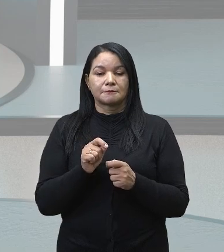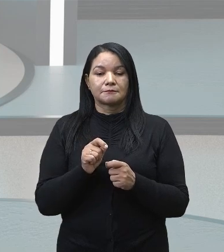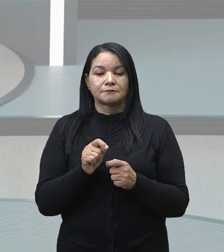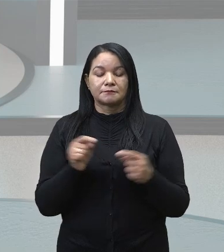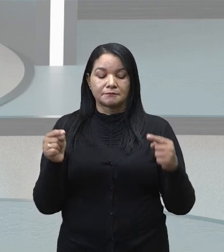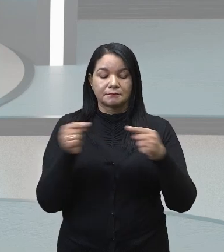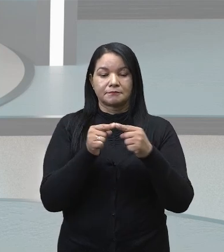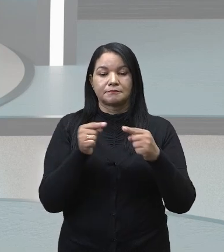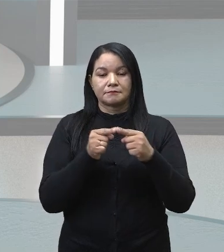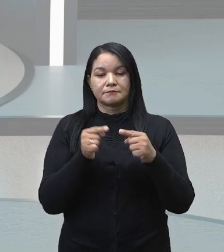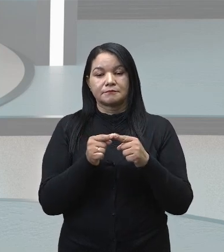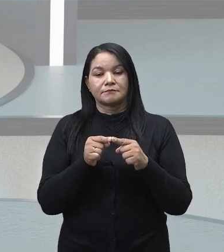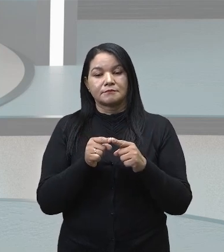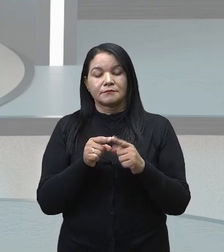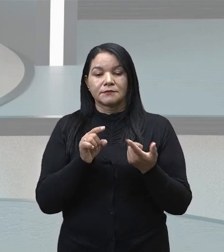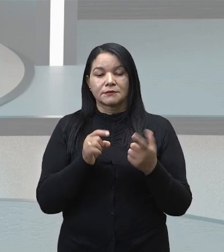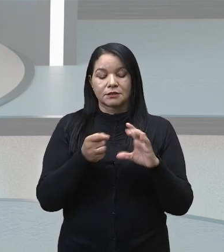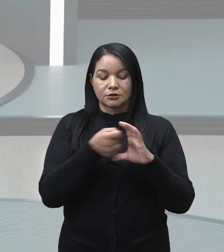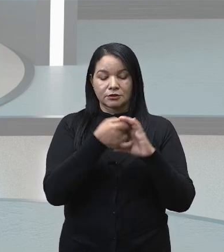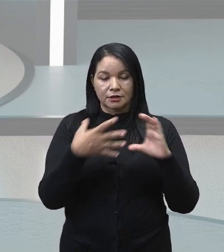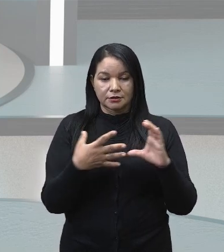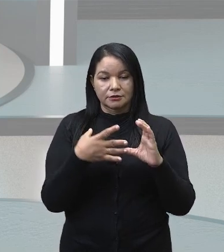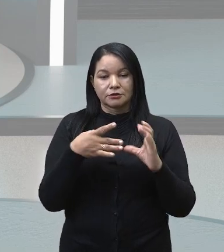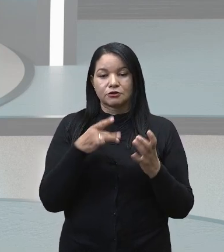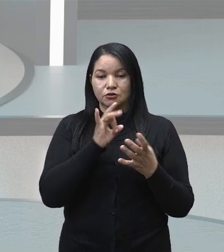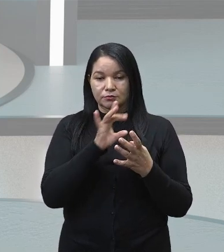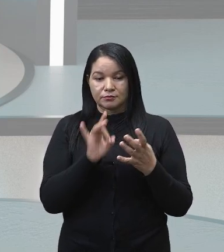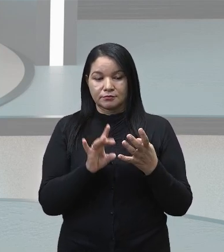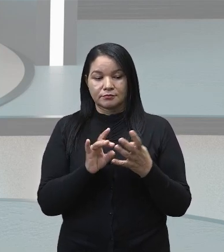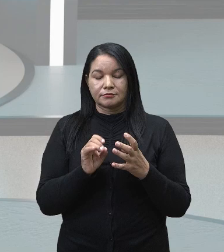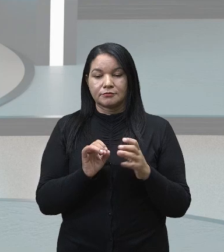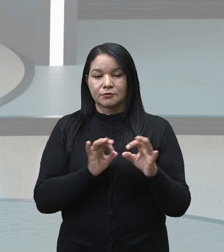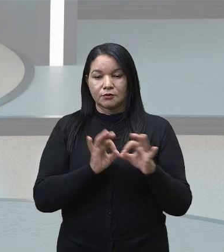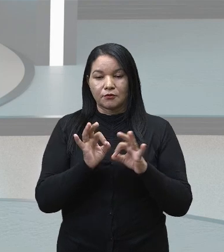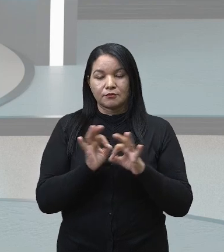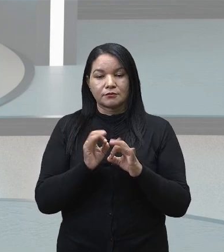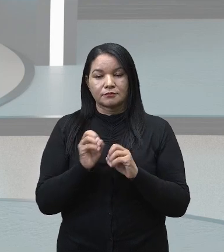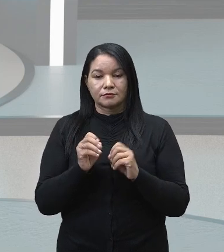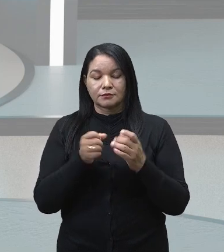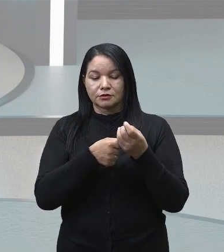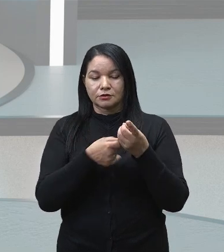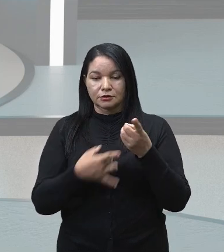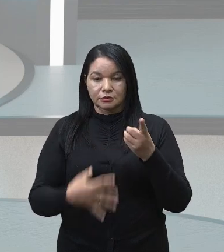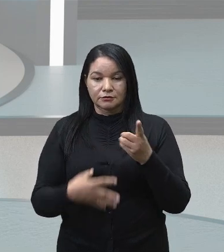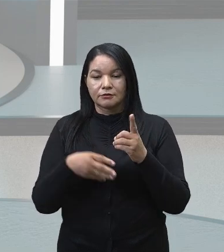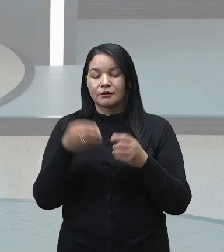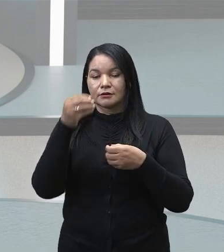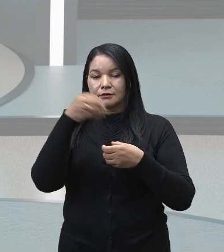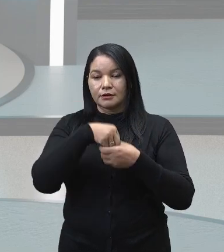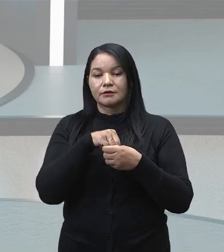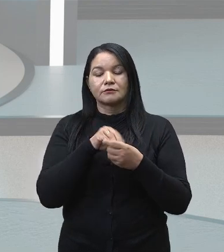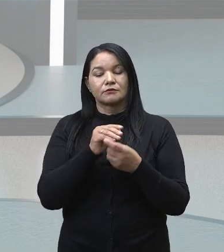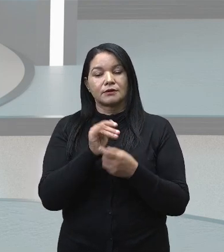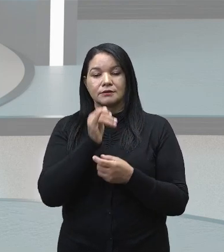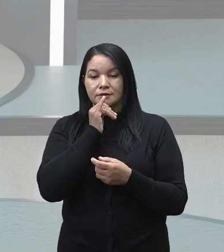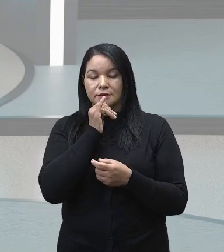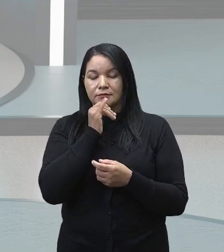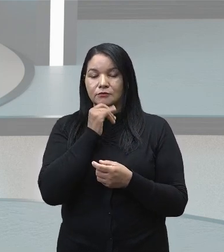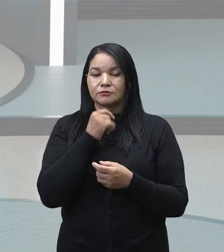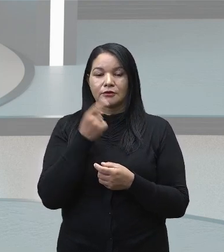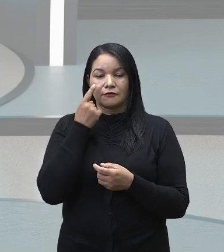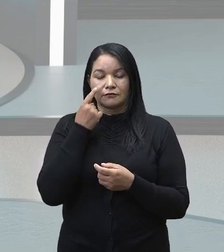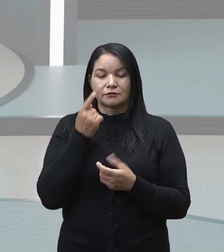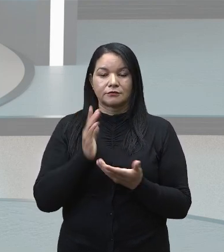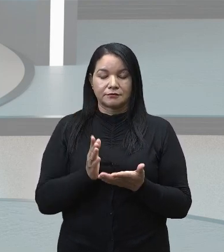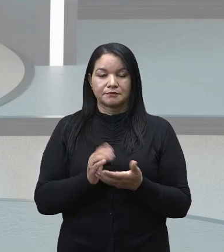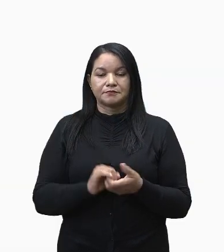bom? Dessas características, dessas descrições dentro dos nossos exemplos. Então, nós